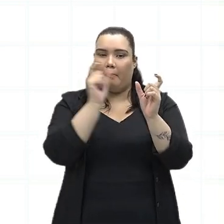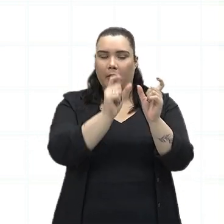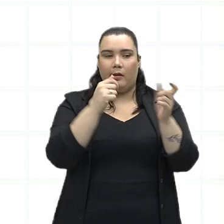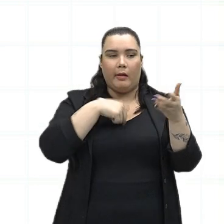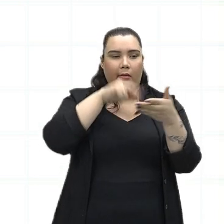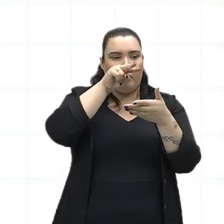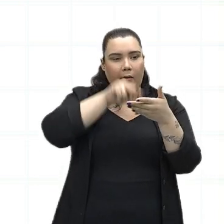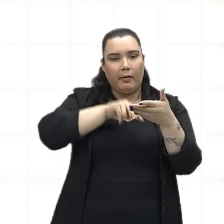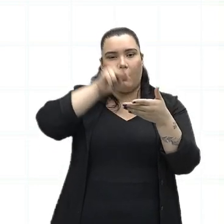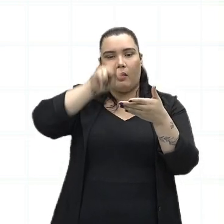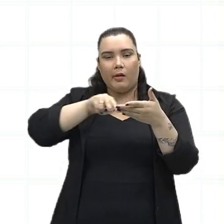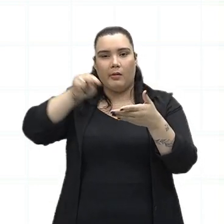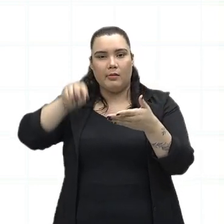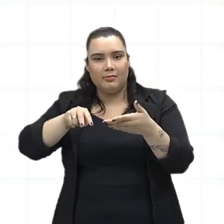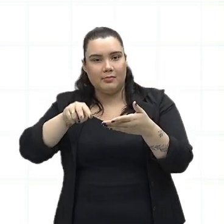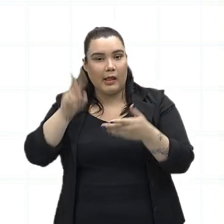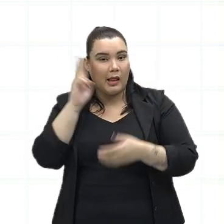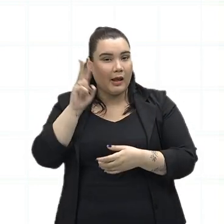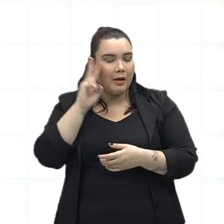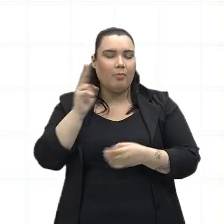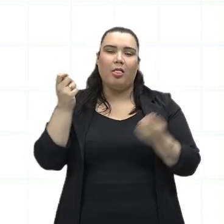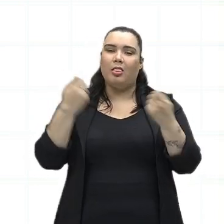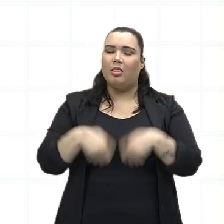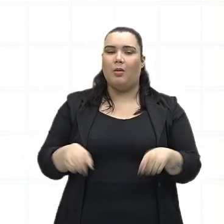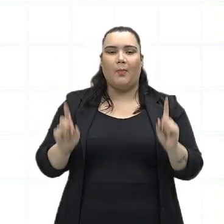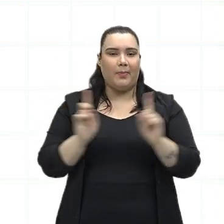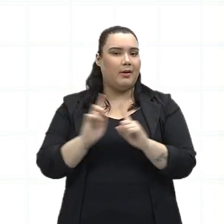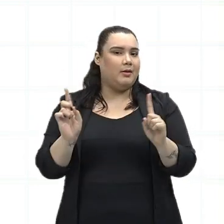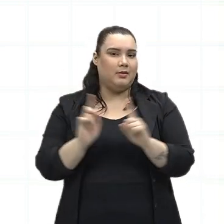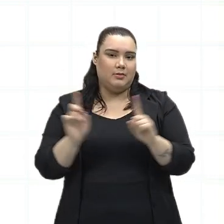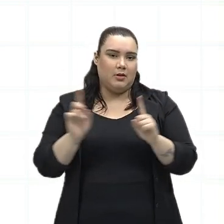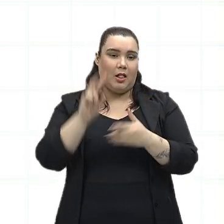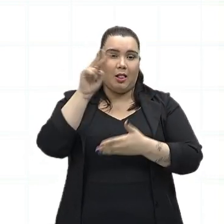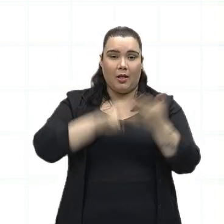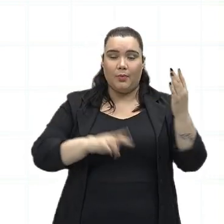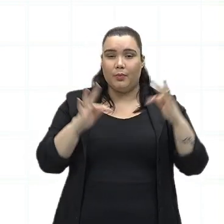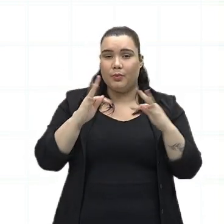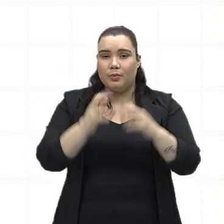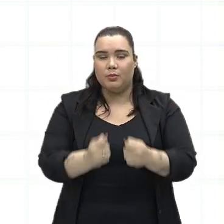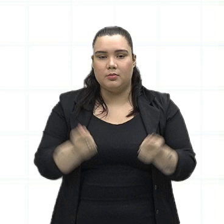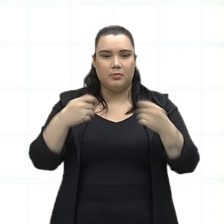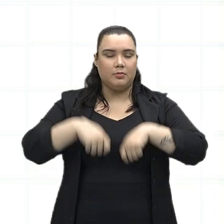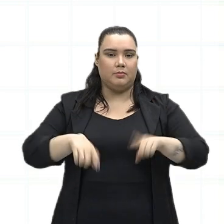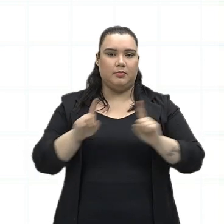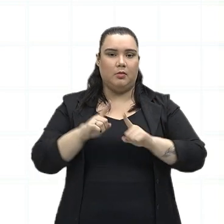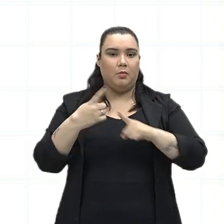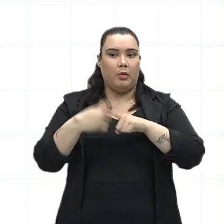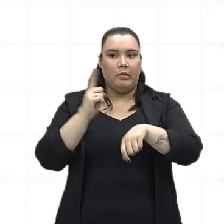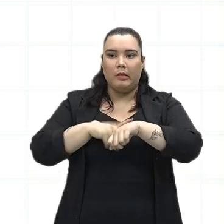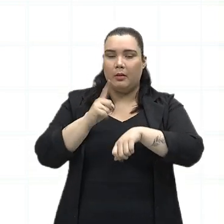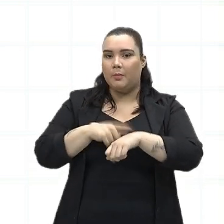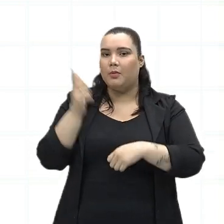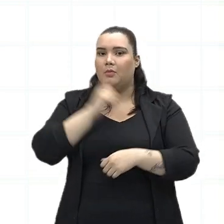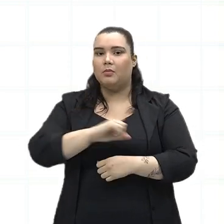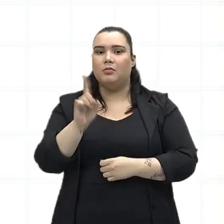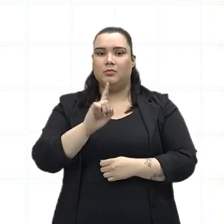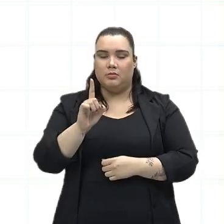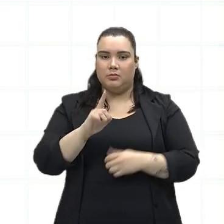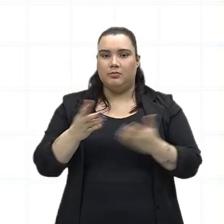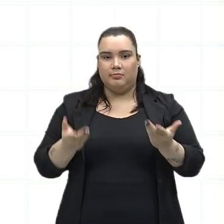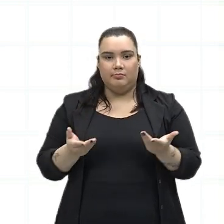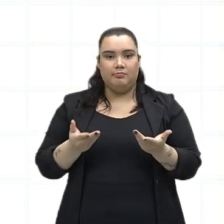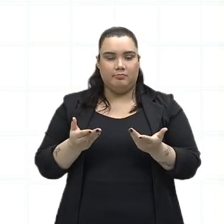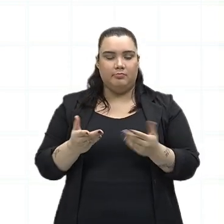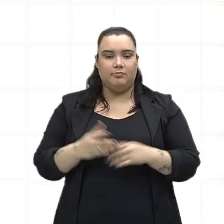vocês? Que não é necessário na leitura ler tudo. Não dá tempo, tá bom? A ideia é essa, não dá